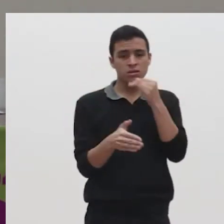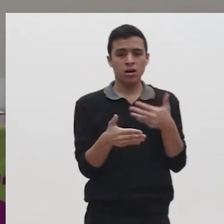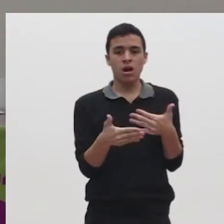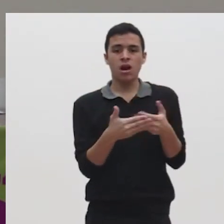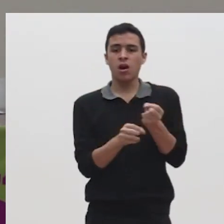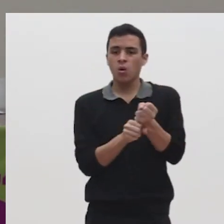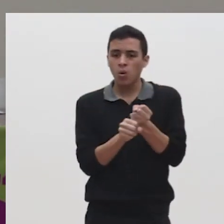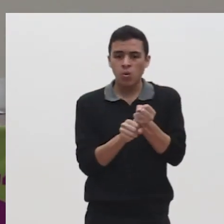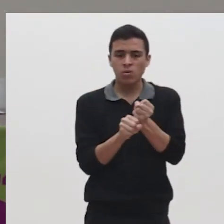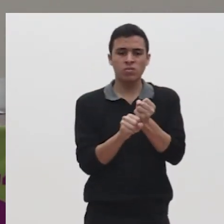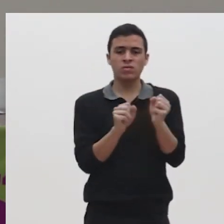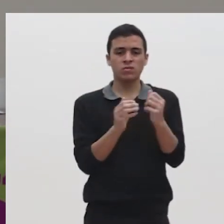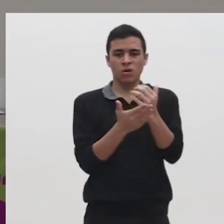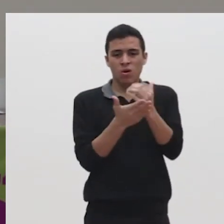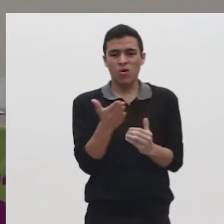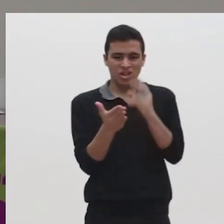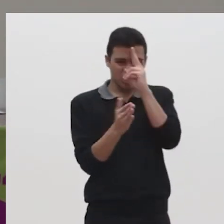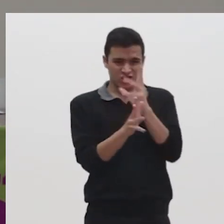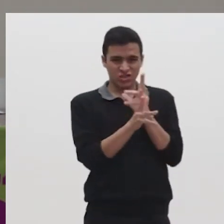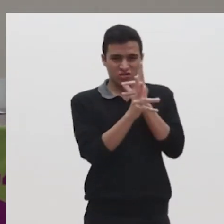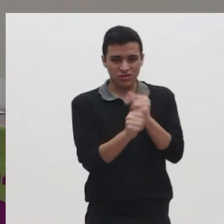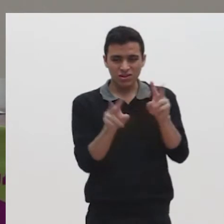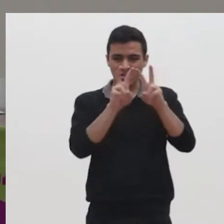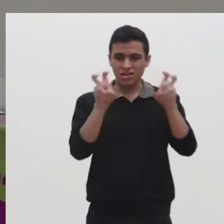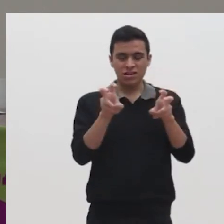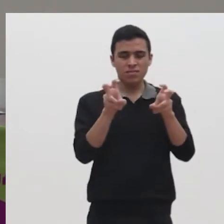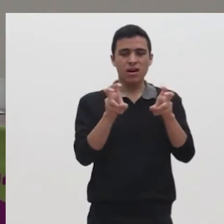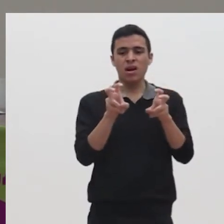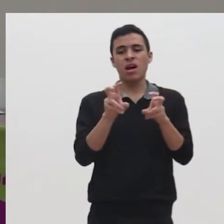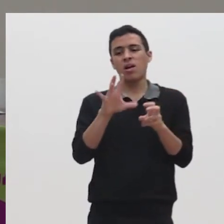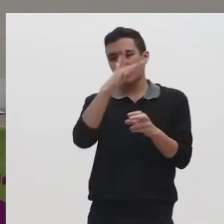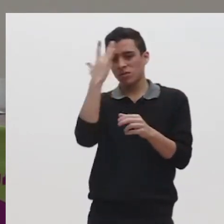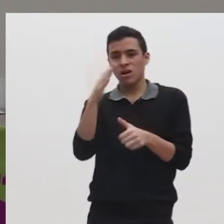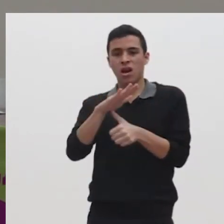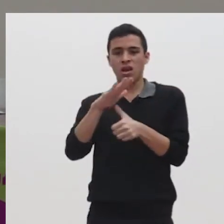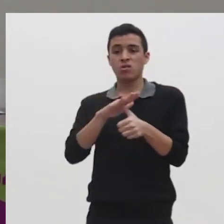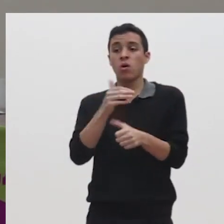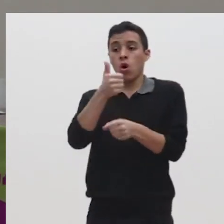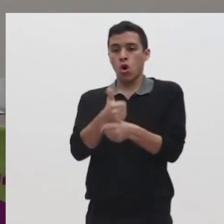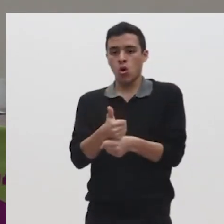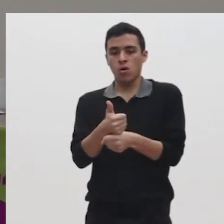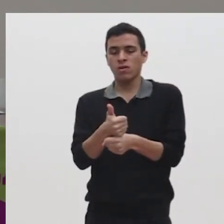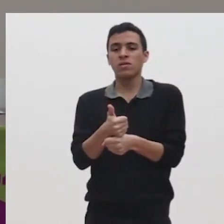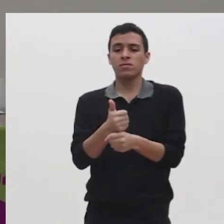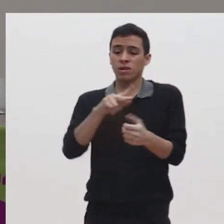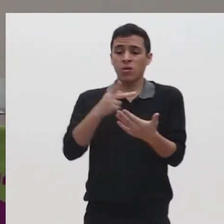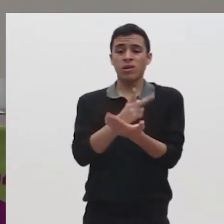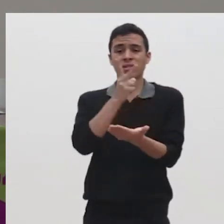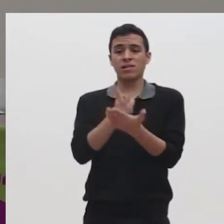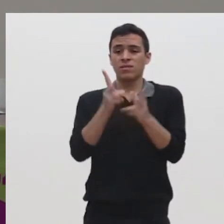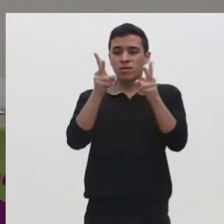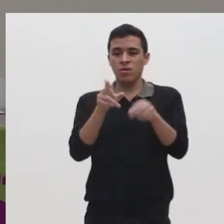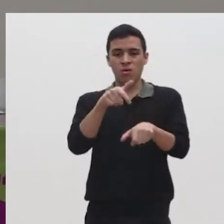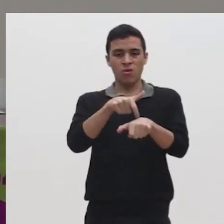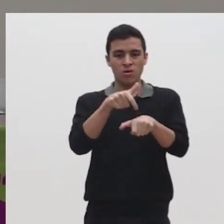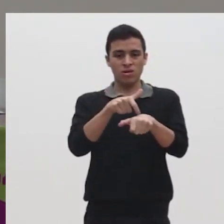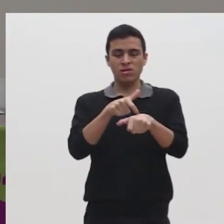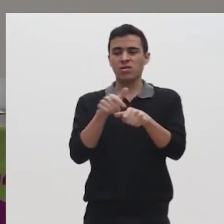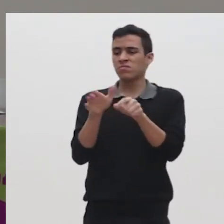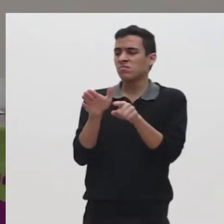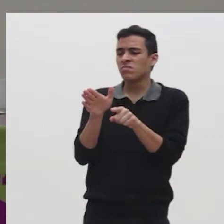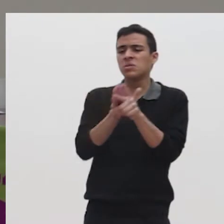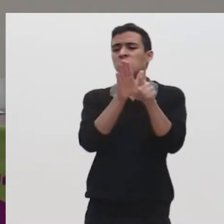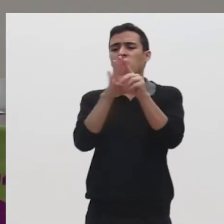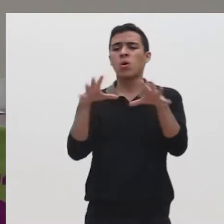anos, em todo o rico histórico das consultas a reitor, que isso tem acontecido sobretudo nesse momento de consulta à